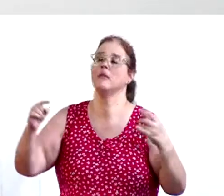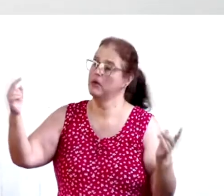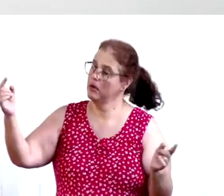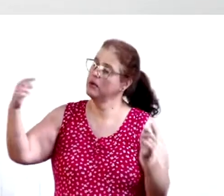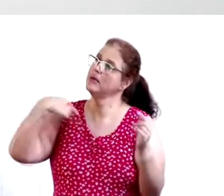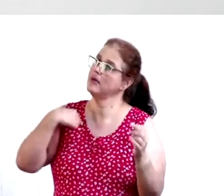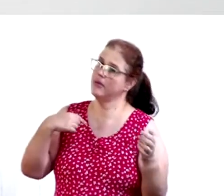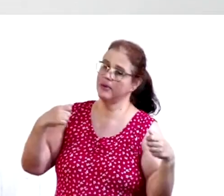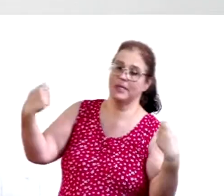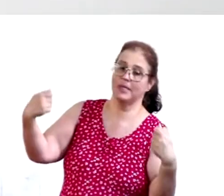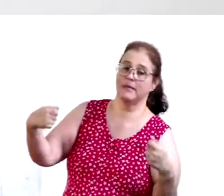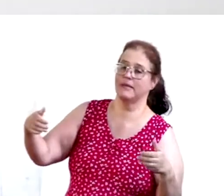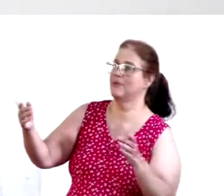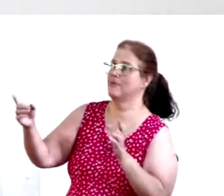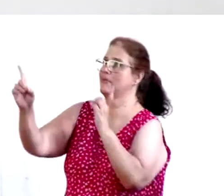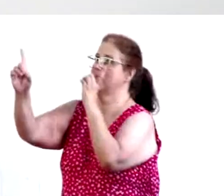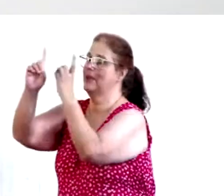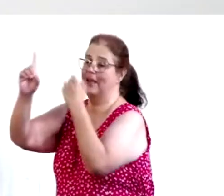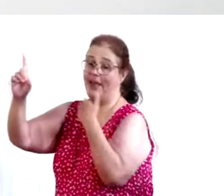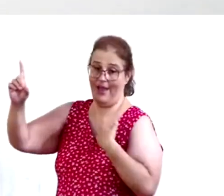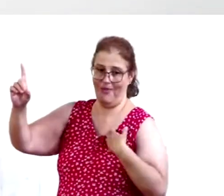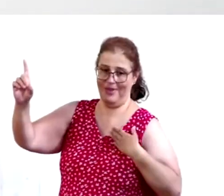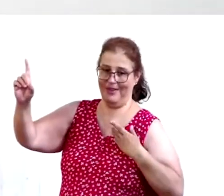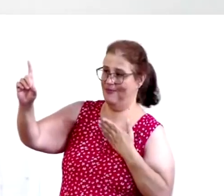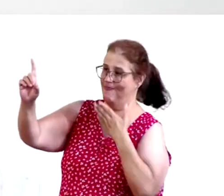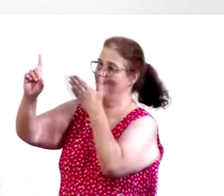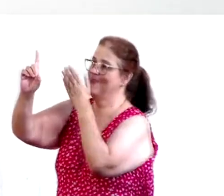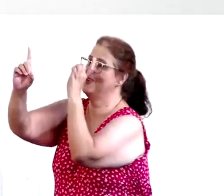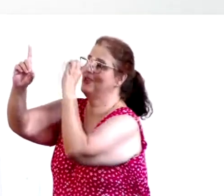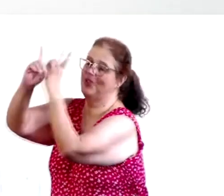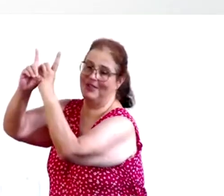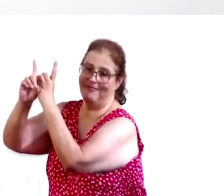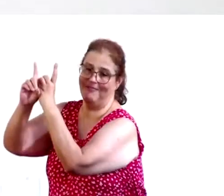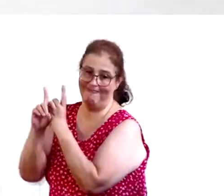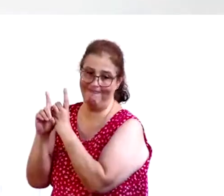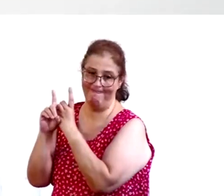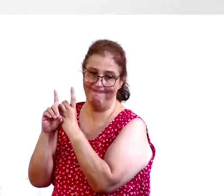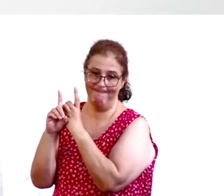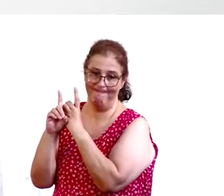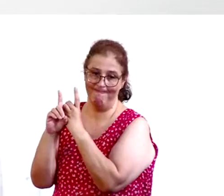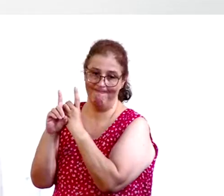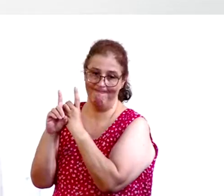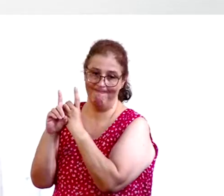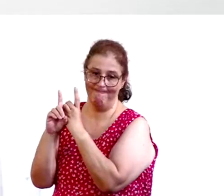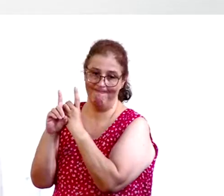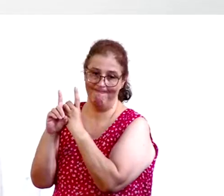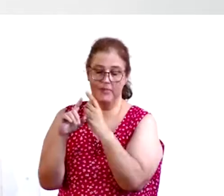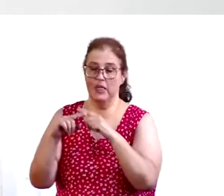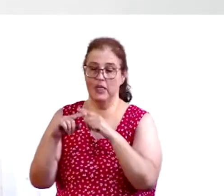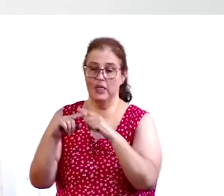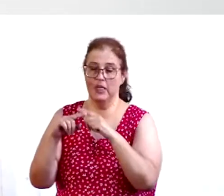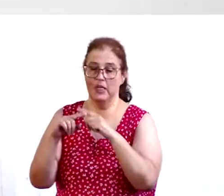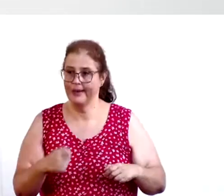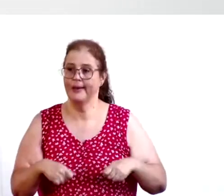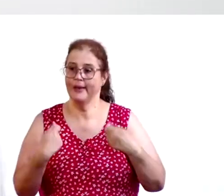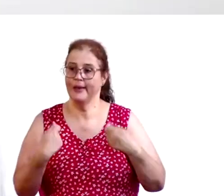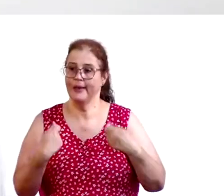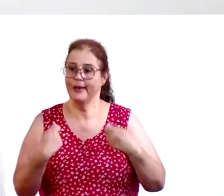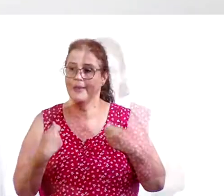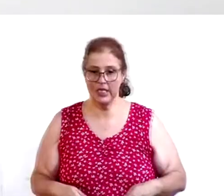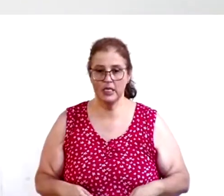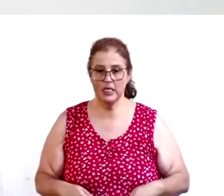achegar-me a Ele. Então Pedro está trabalhando nessa linha, é uma régua alta, eu sei, é uma exigência mesmo, é